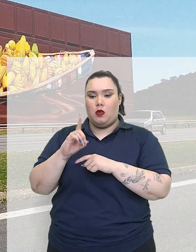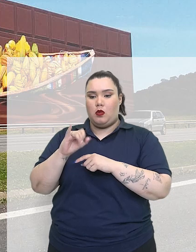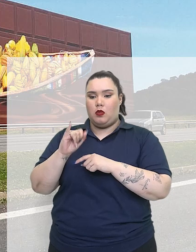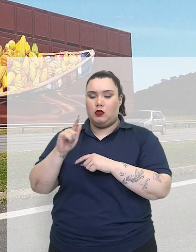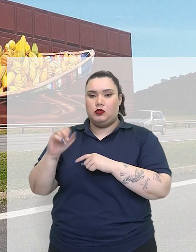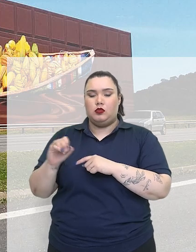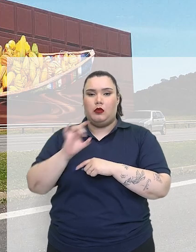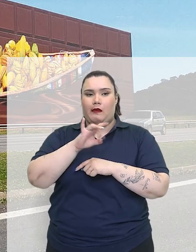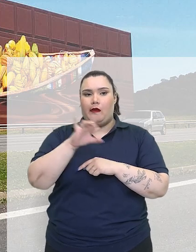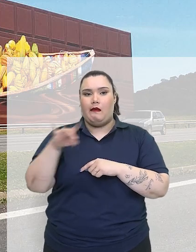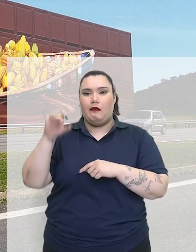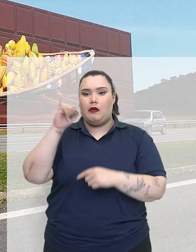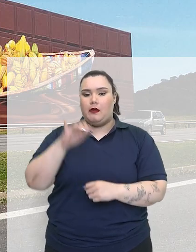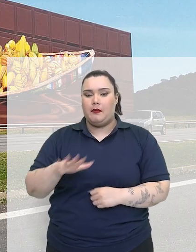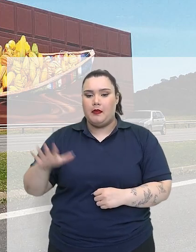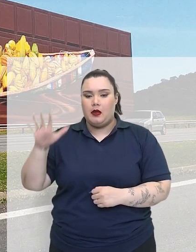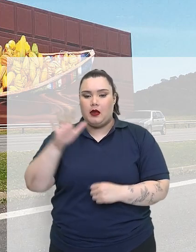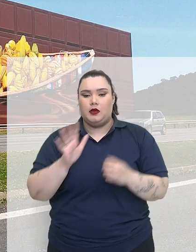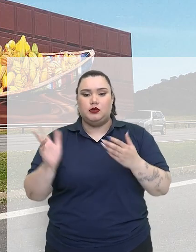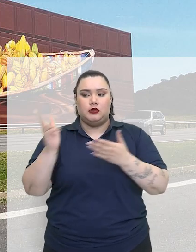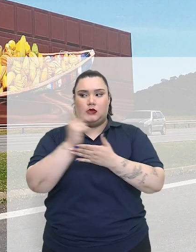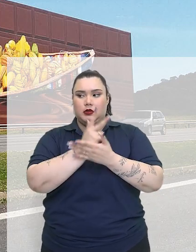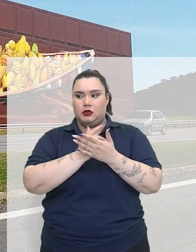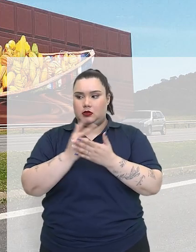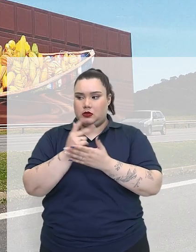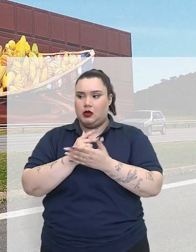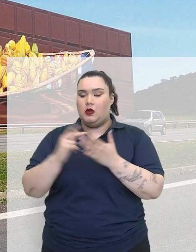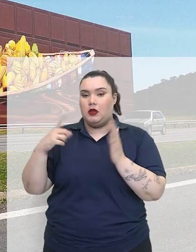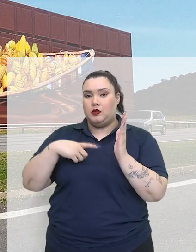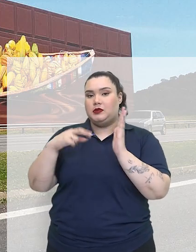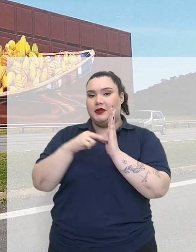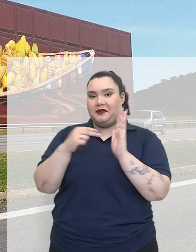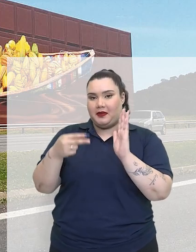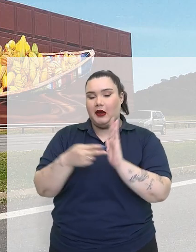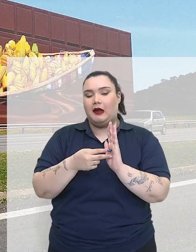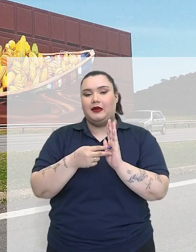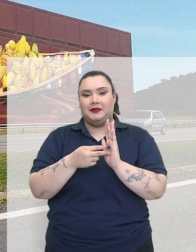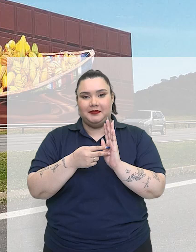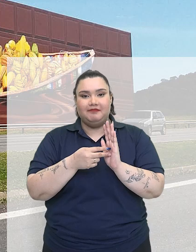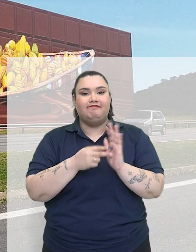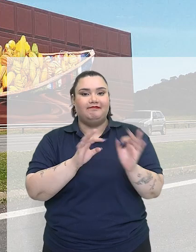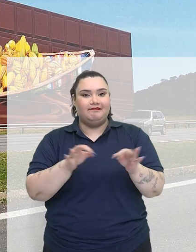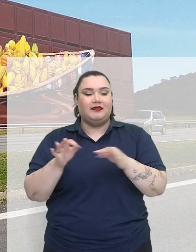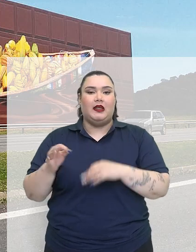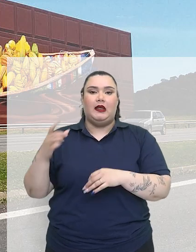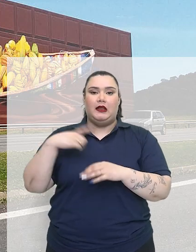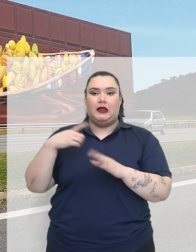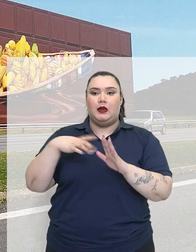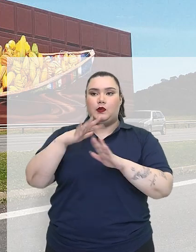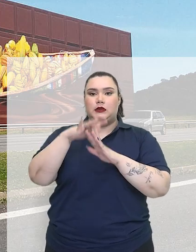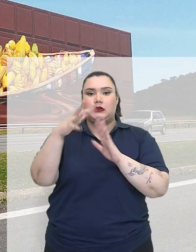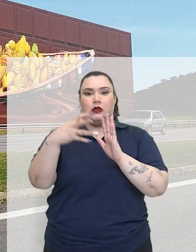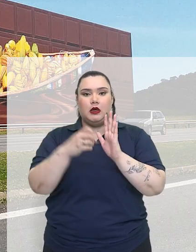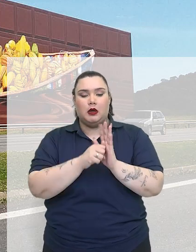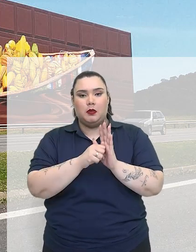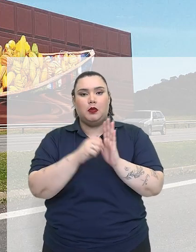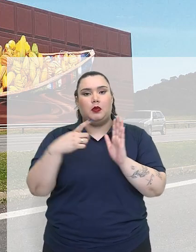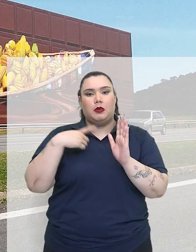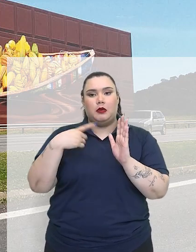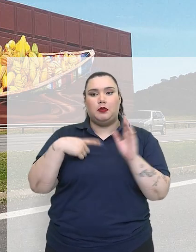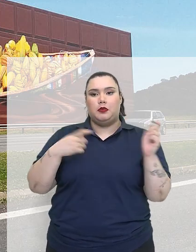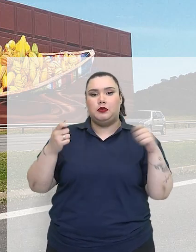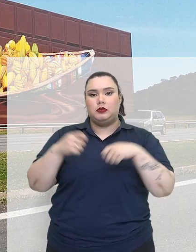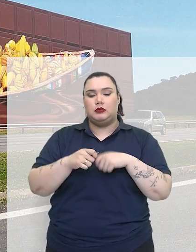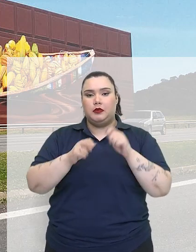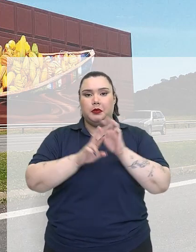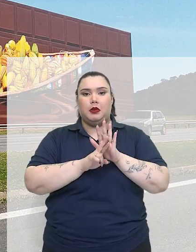imagem, em cada desenho, em cada símbolo, existe uma representação, existe um significado, um